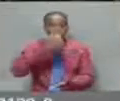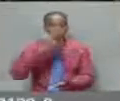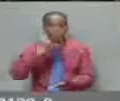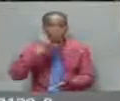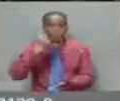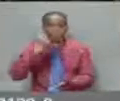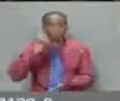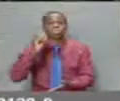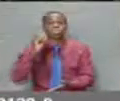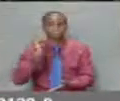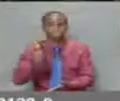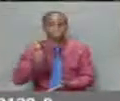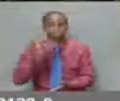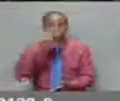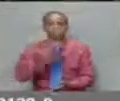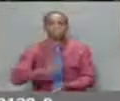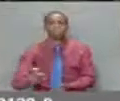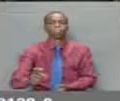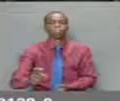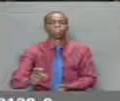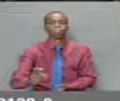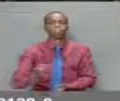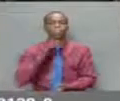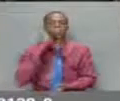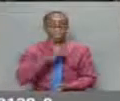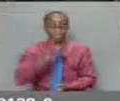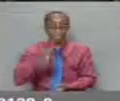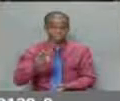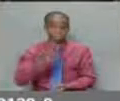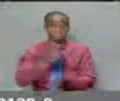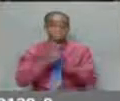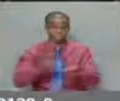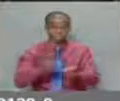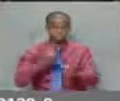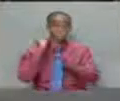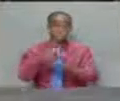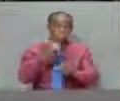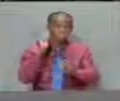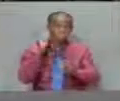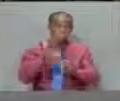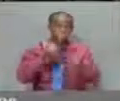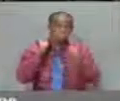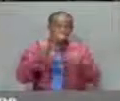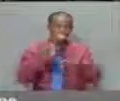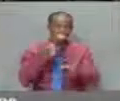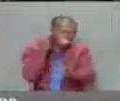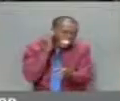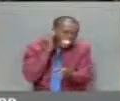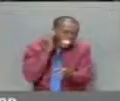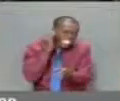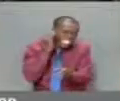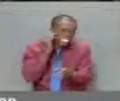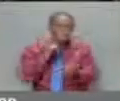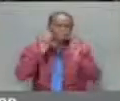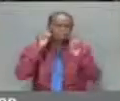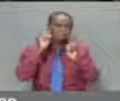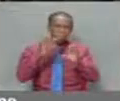aqui, claramente, a poluição sonora tem, por natureza, este